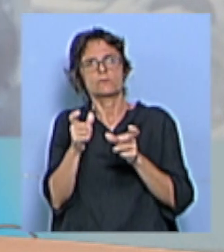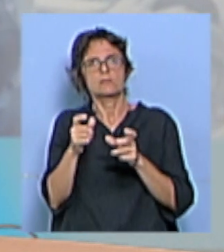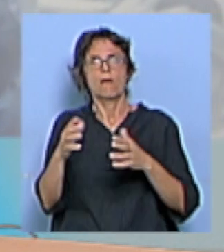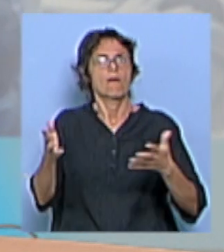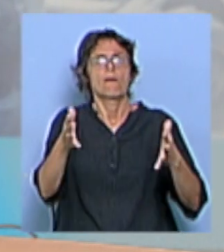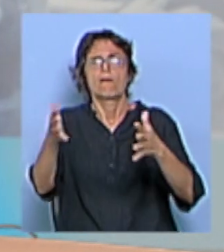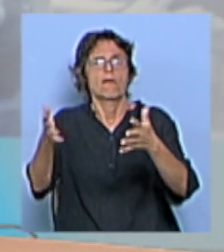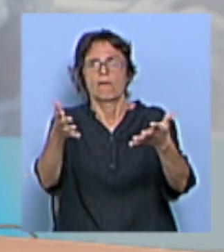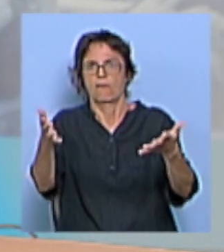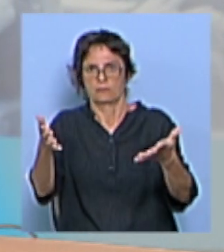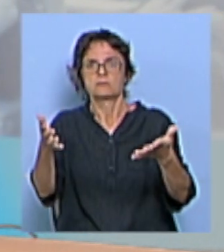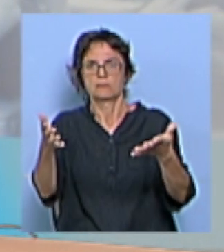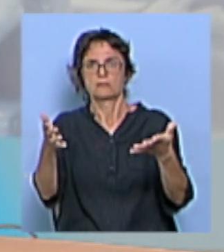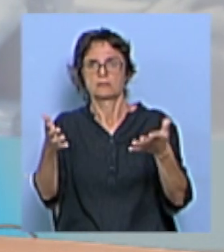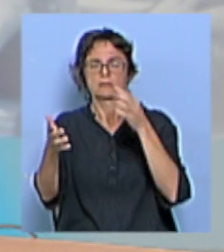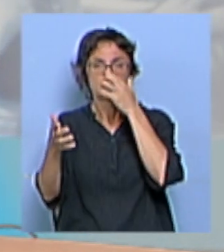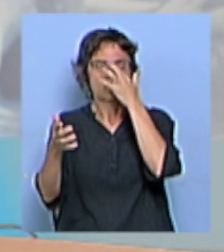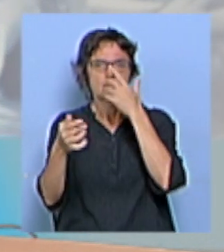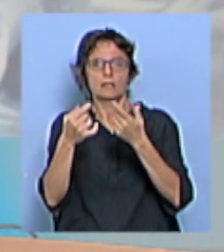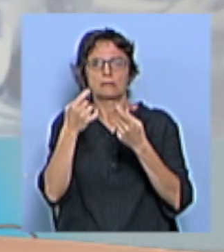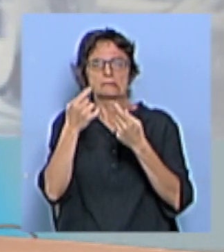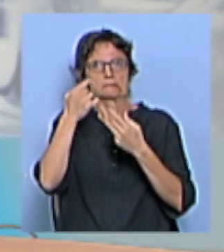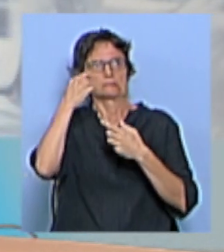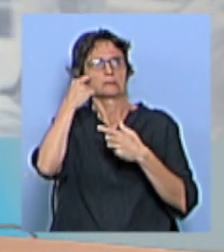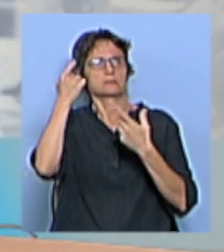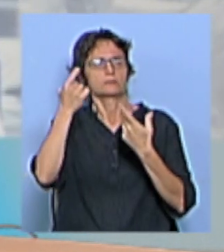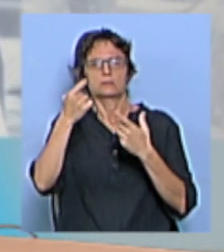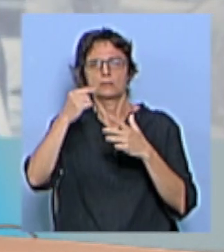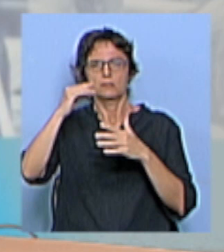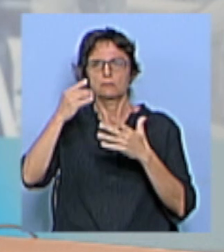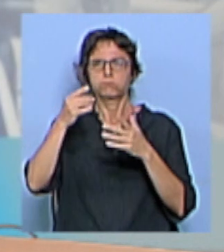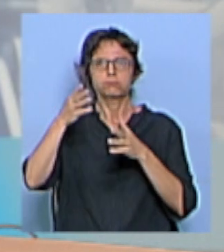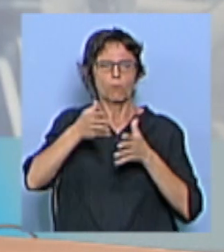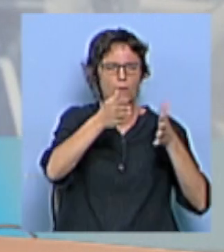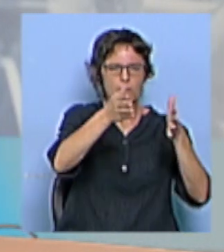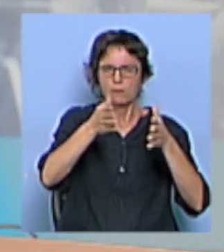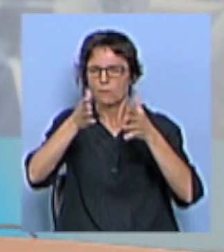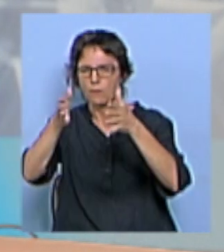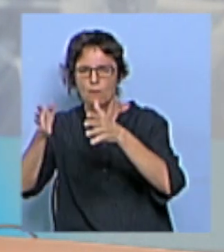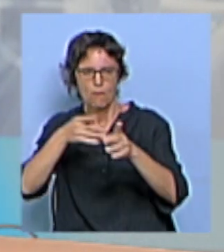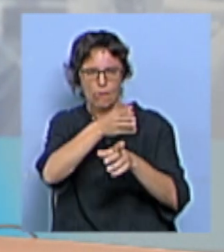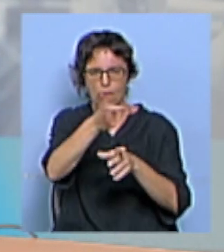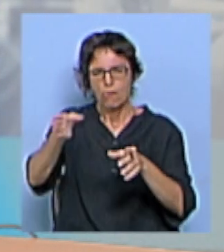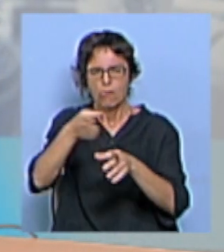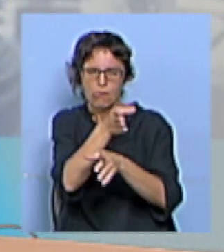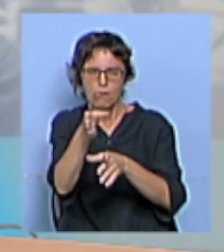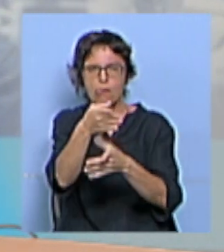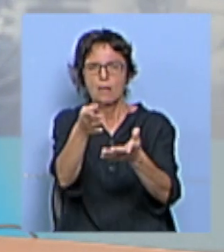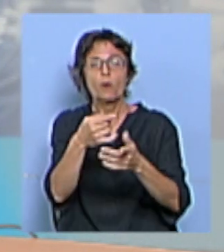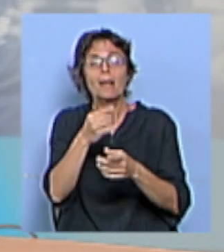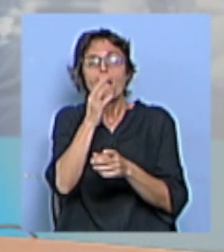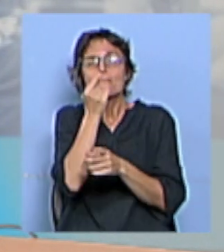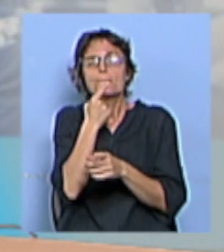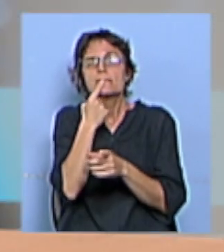é? Entre a pluralidade de horizontes que querem seguir, não é? Perceber um sentido na vida ajuda muito.